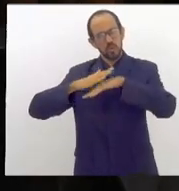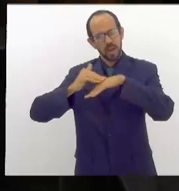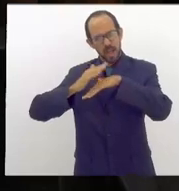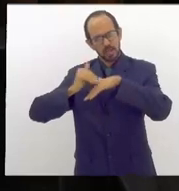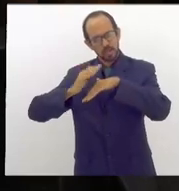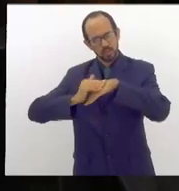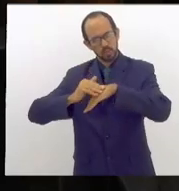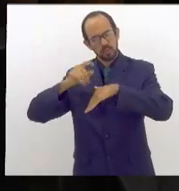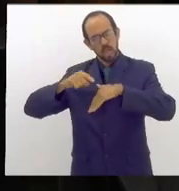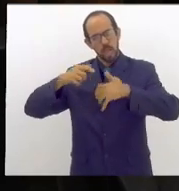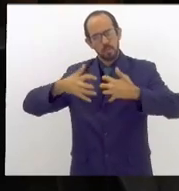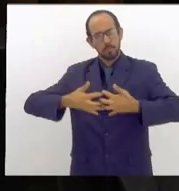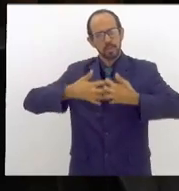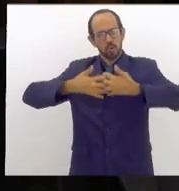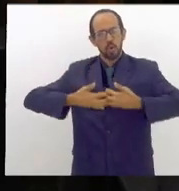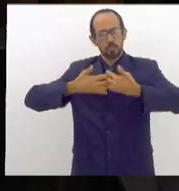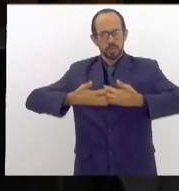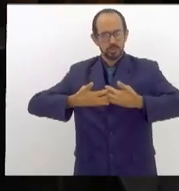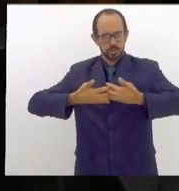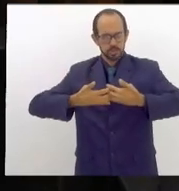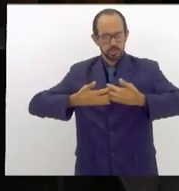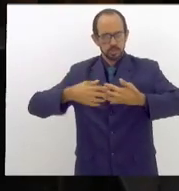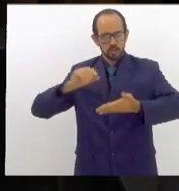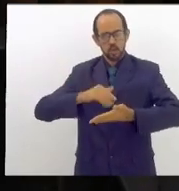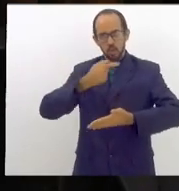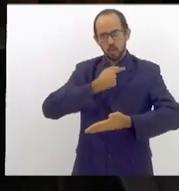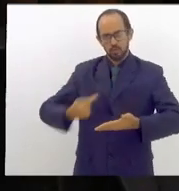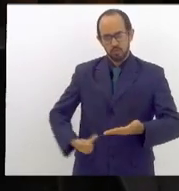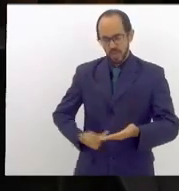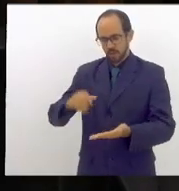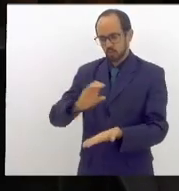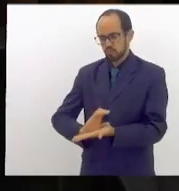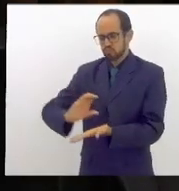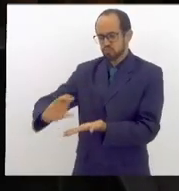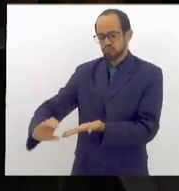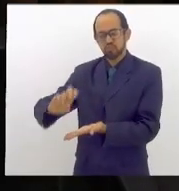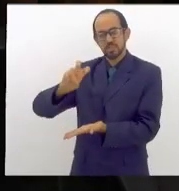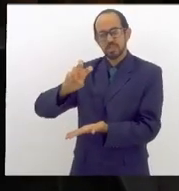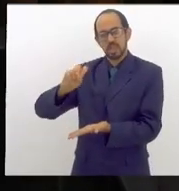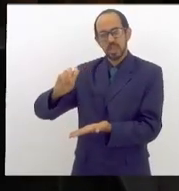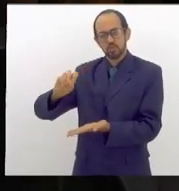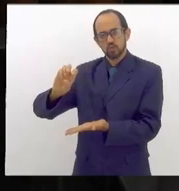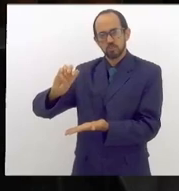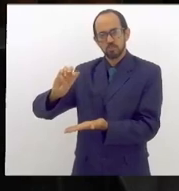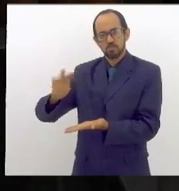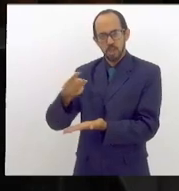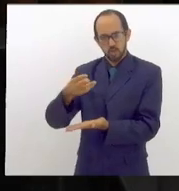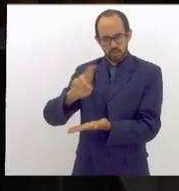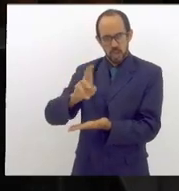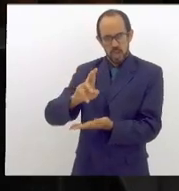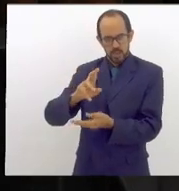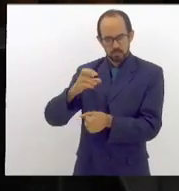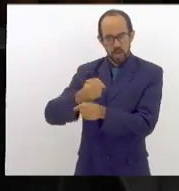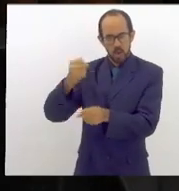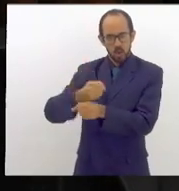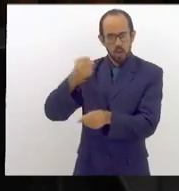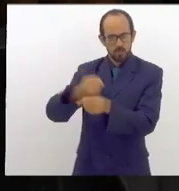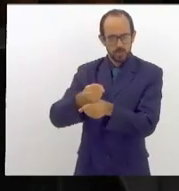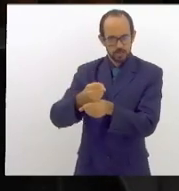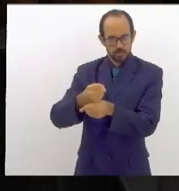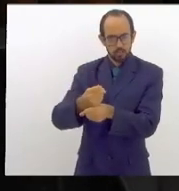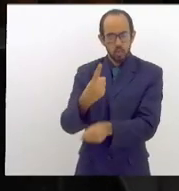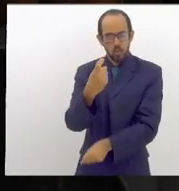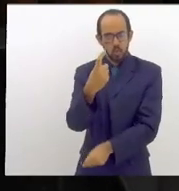política cidade de Petrópolis onde o governo do estado aportou 500 milhões de reais em obra Aliás foi o único eh a fazer